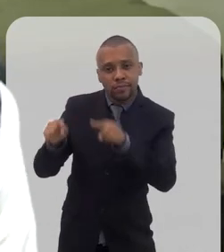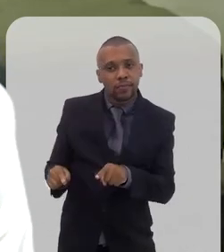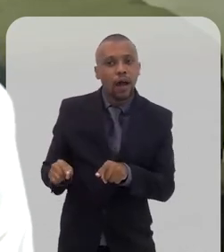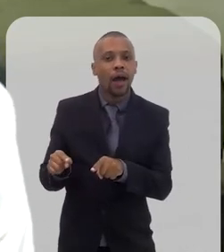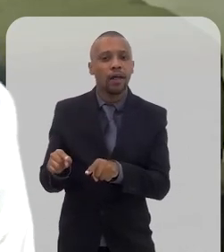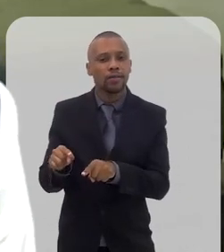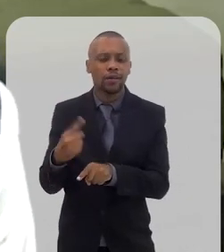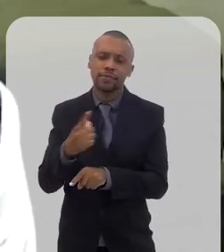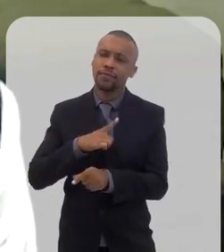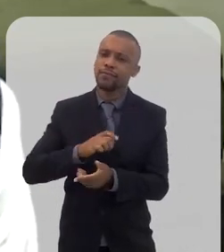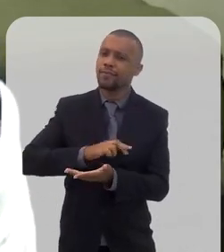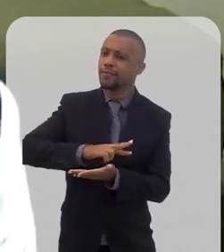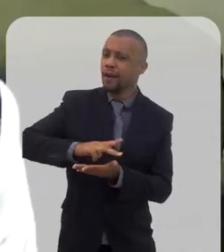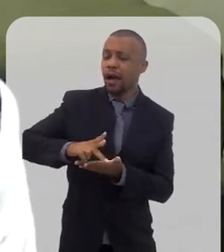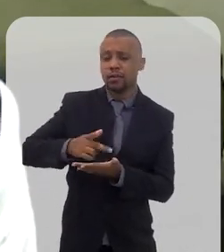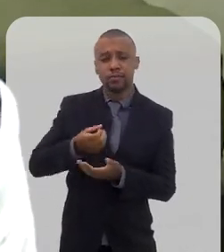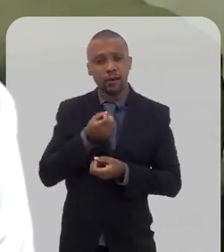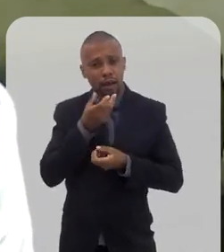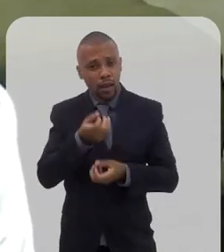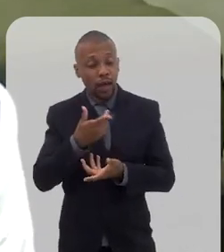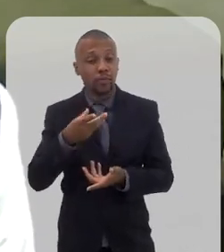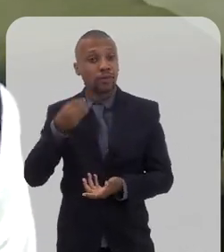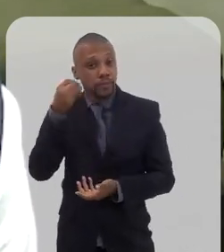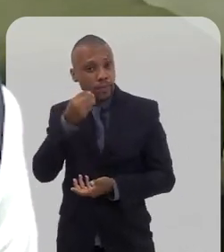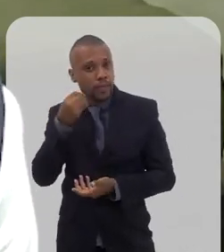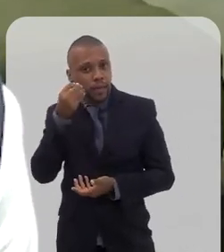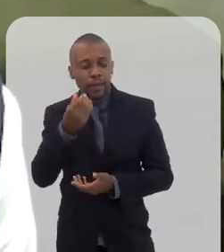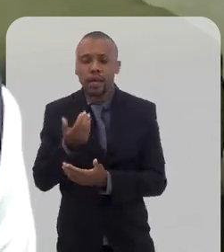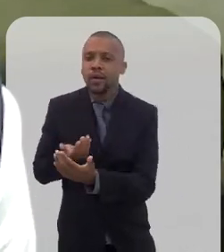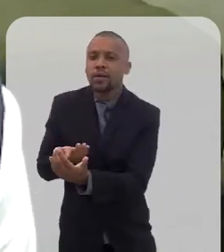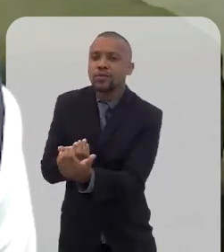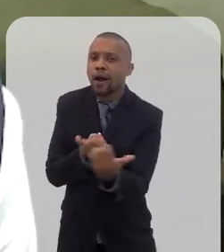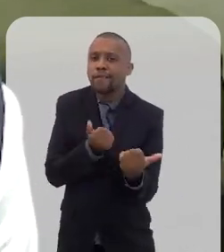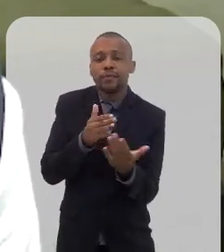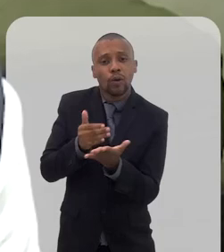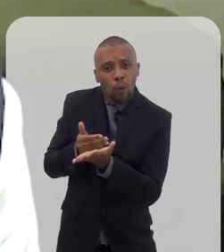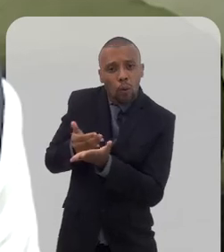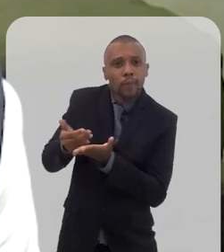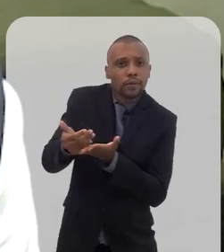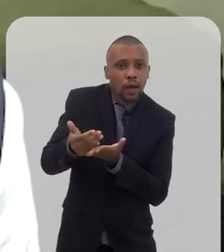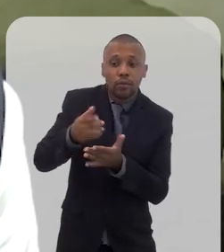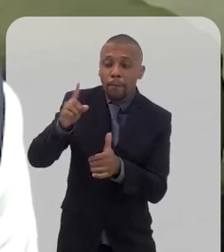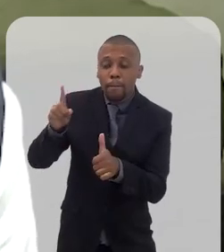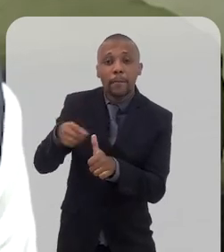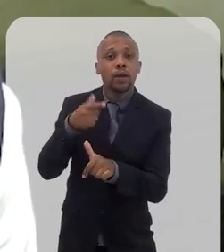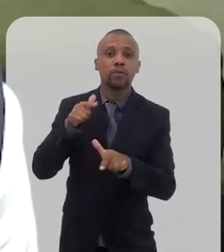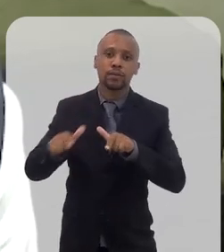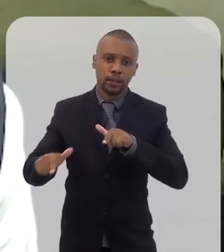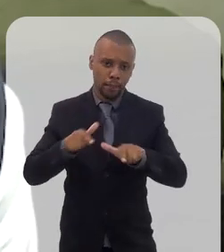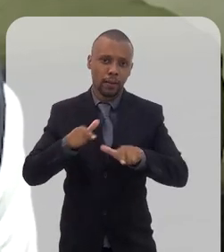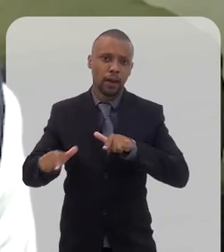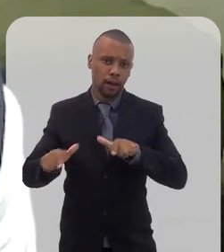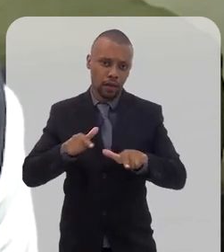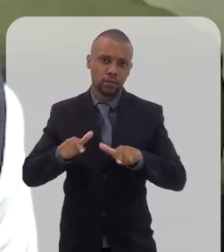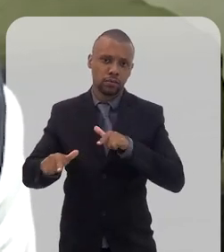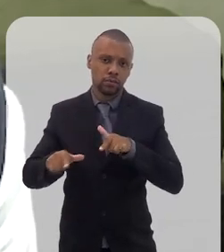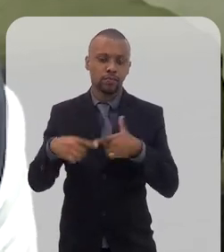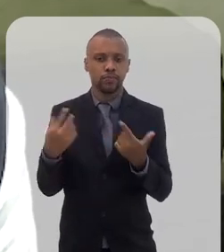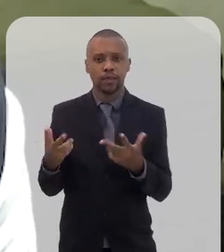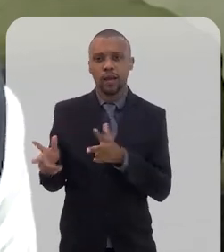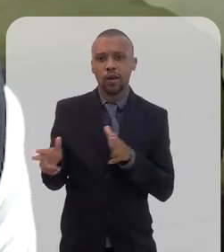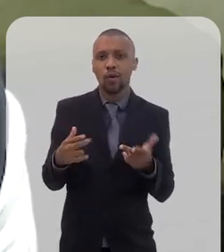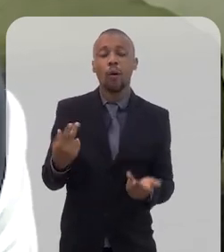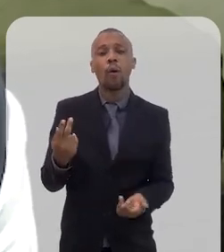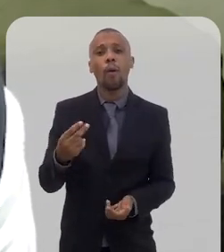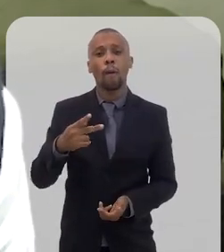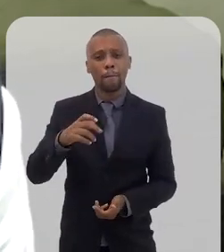relatos, é uma verdadeira experiência de vida. Muitas vezes são jovens que estão começando, né, um primeiro emprego, como foi